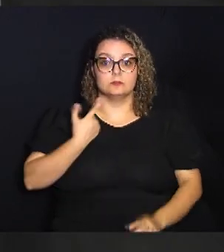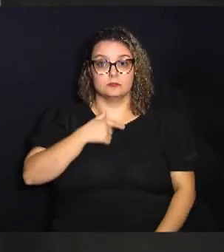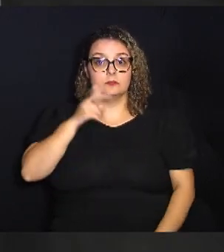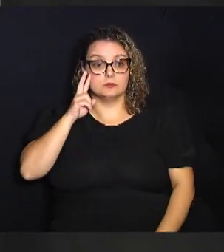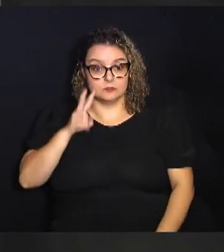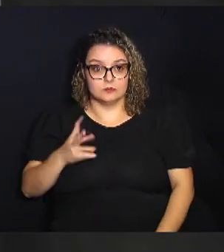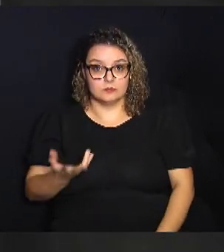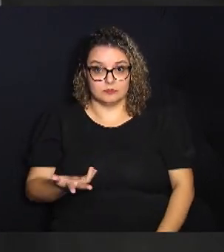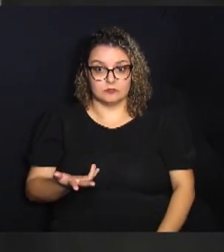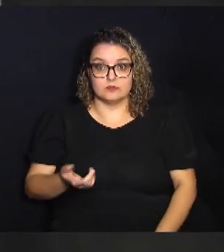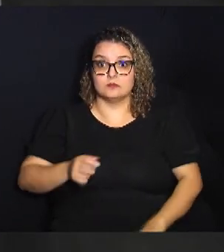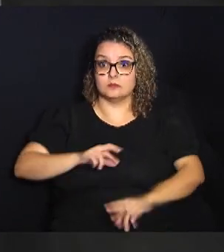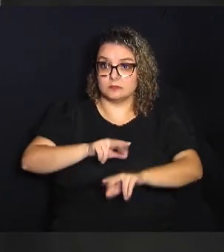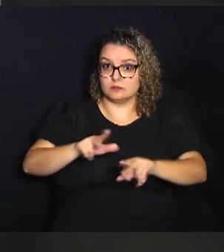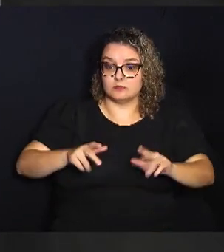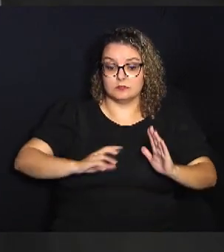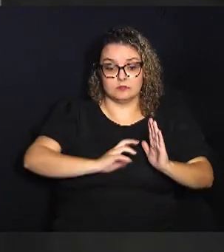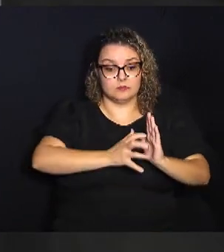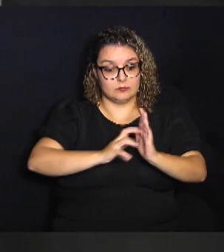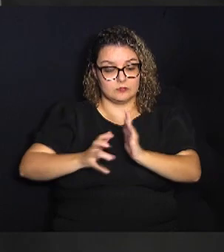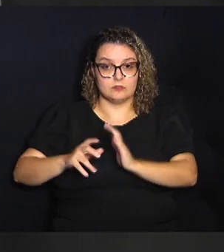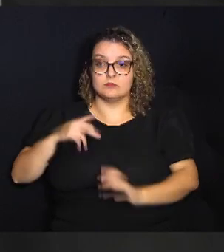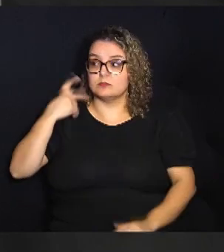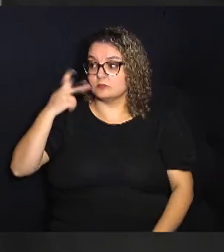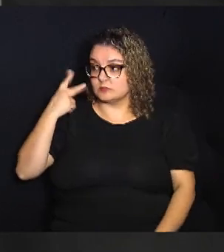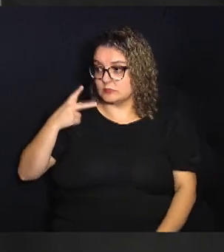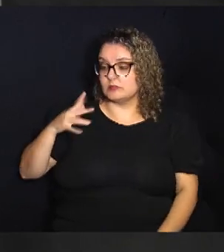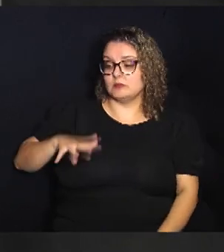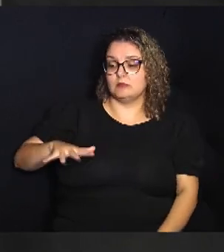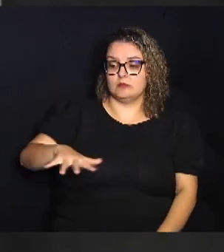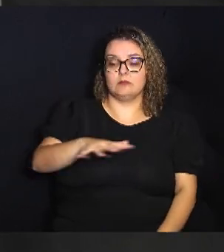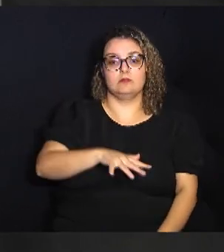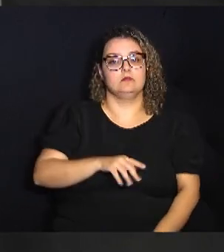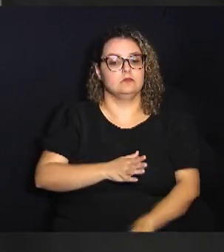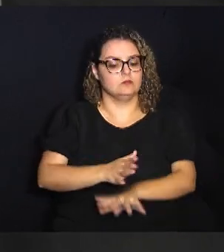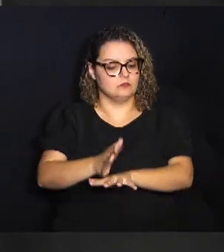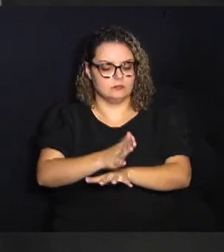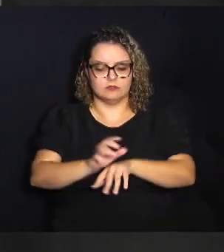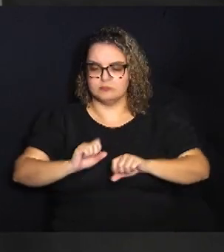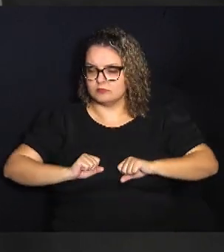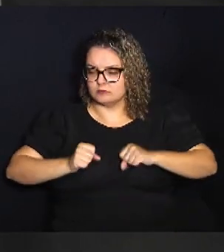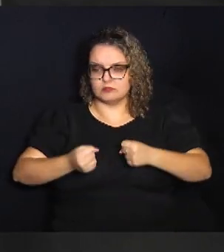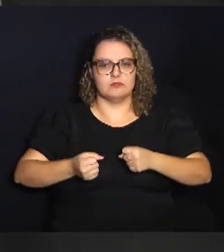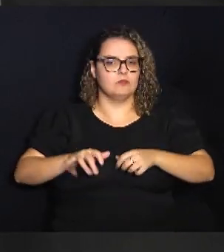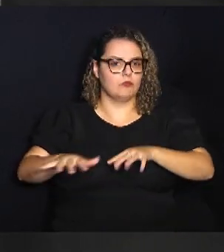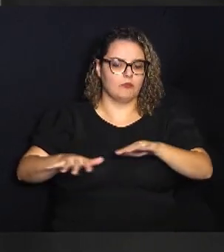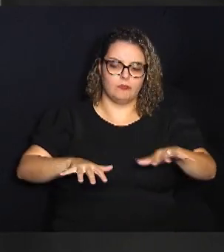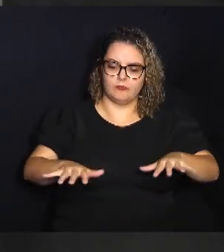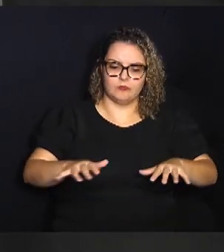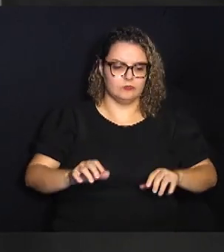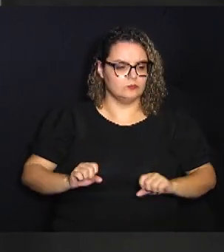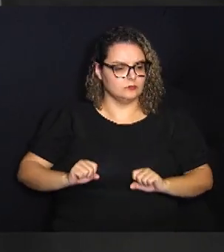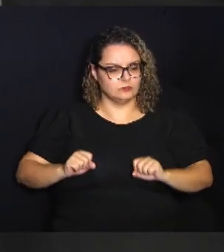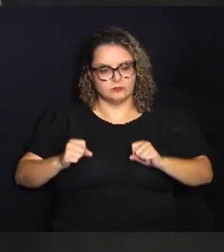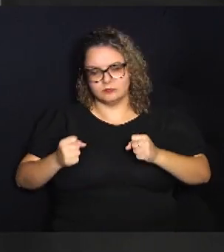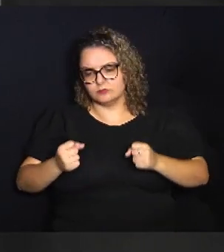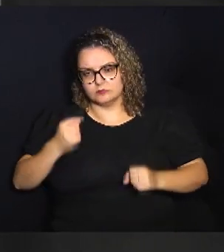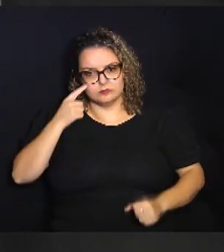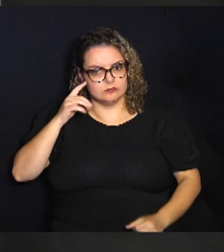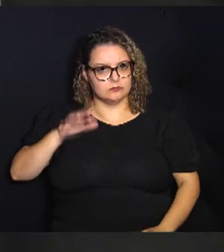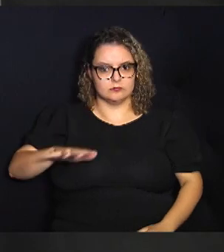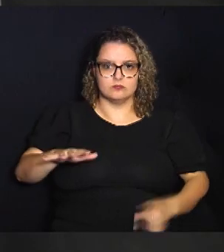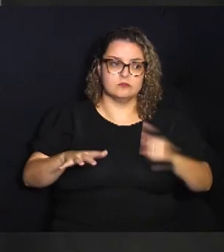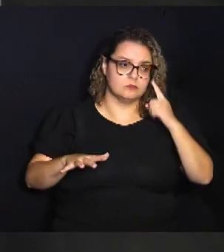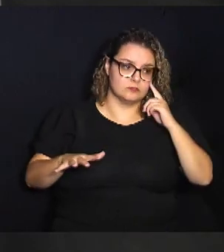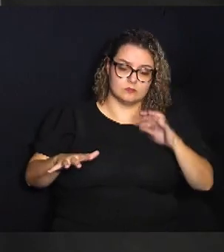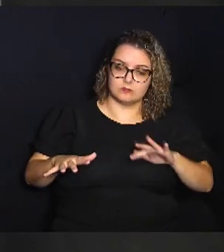temos vários parlamentares que defendem vários segmentos, vários nichos, várias bandeiras, né?